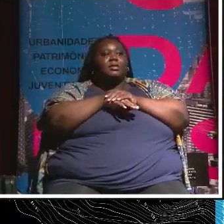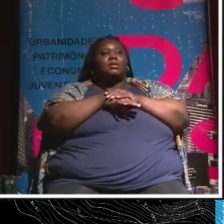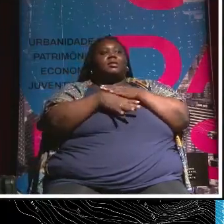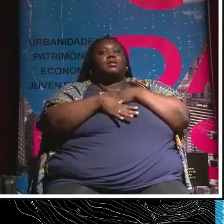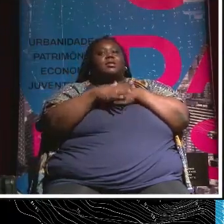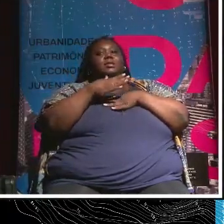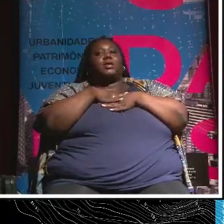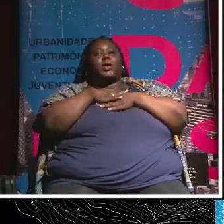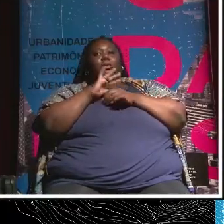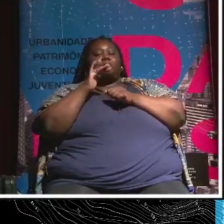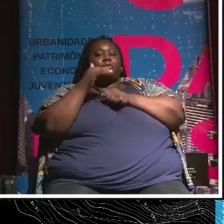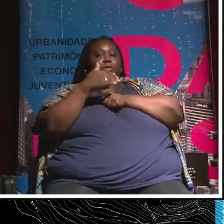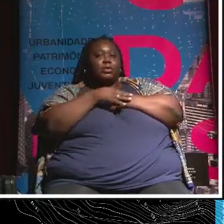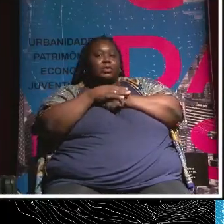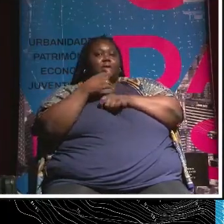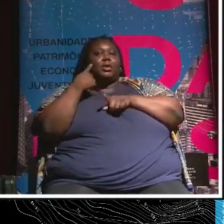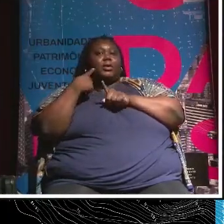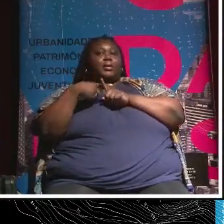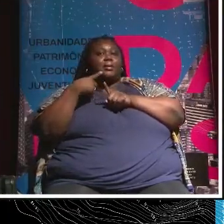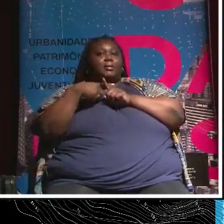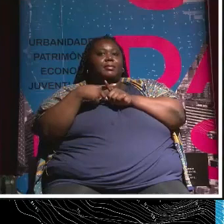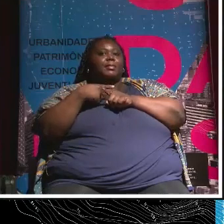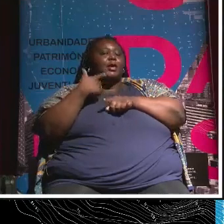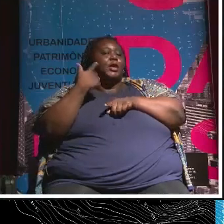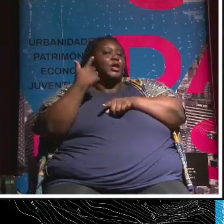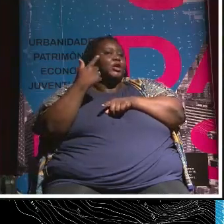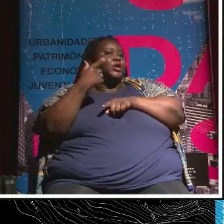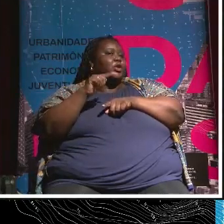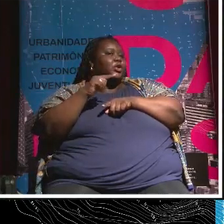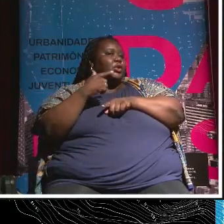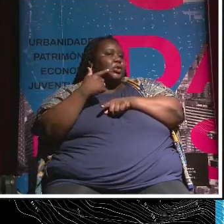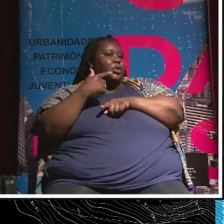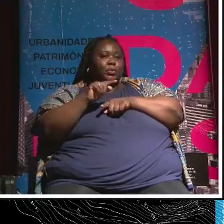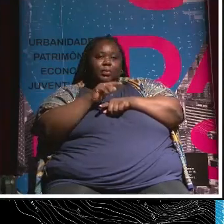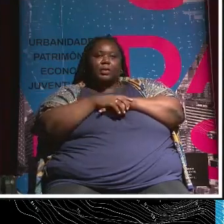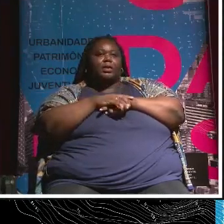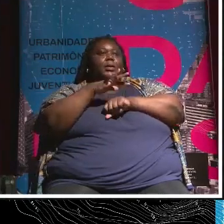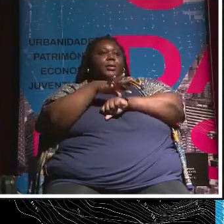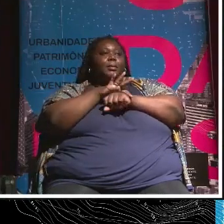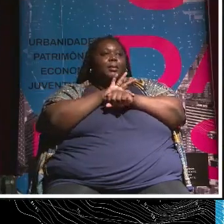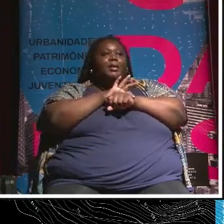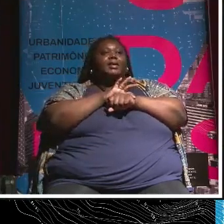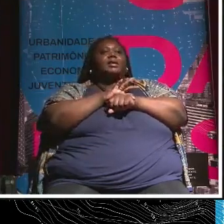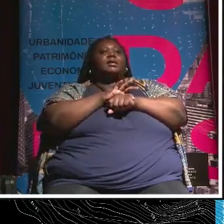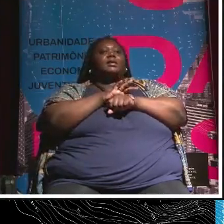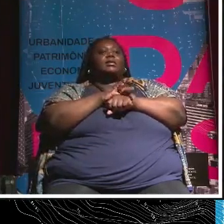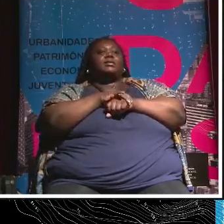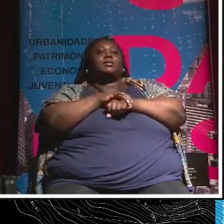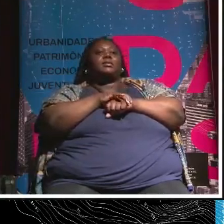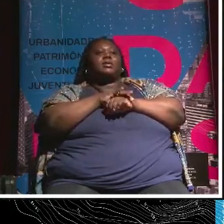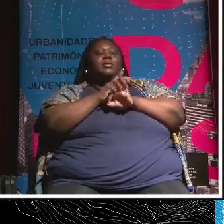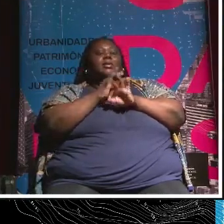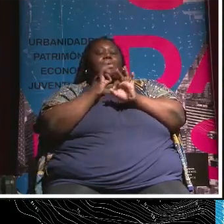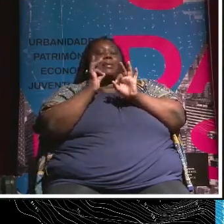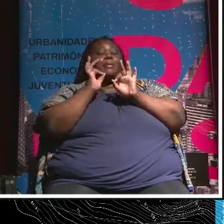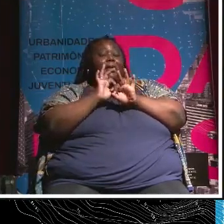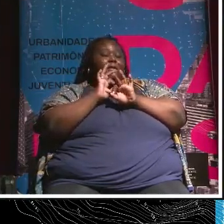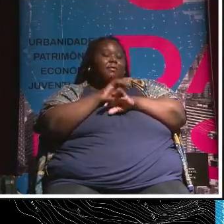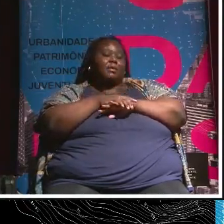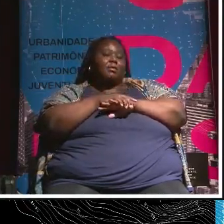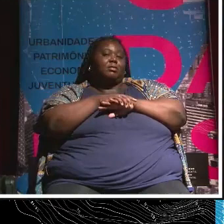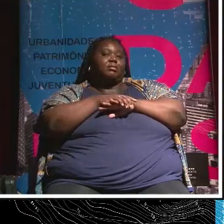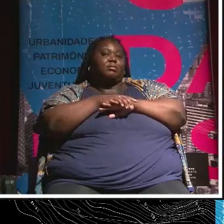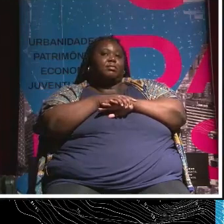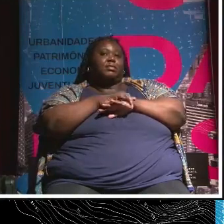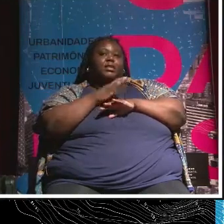corpos ocultos, porque não temos uma segurança pública efetiva. E